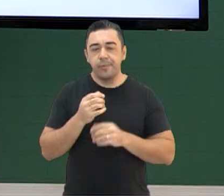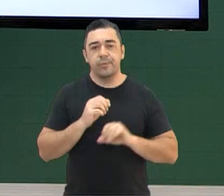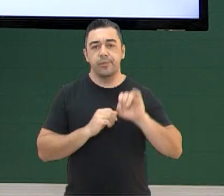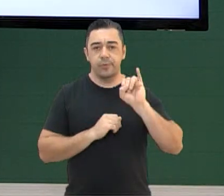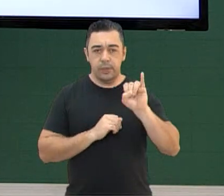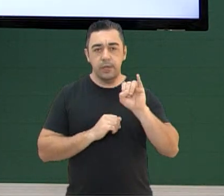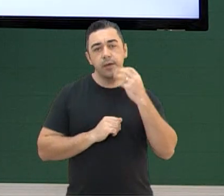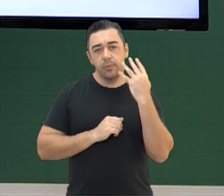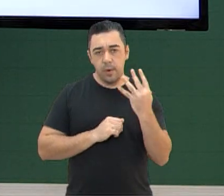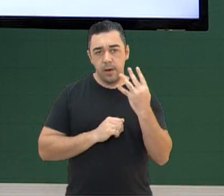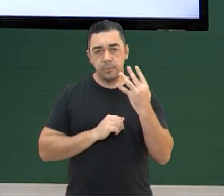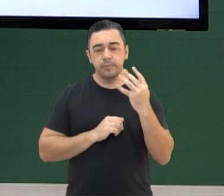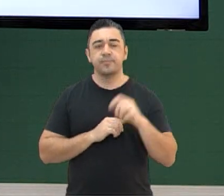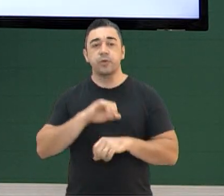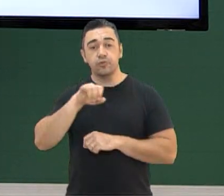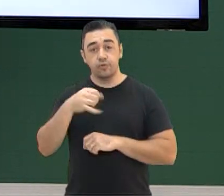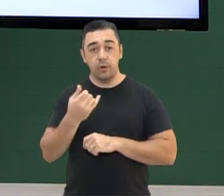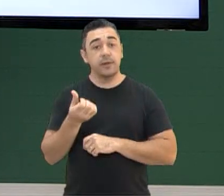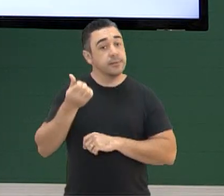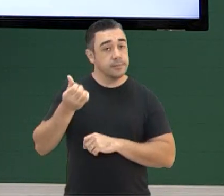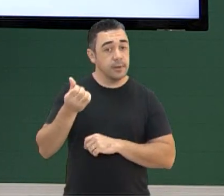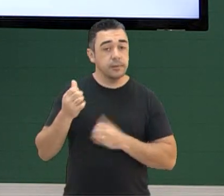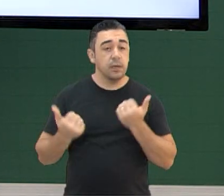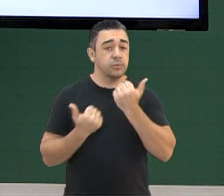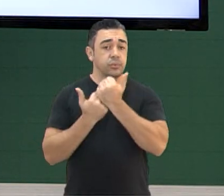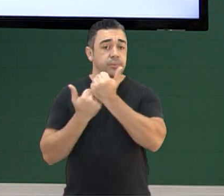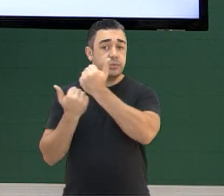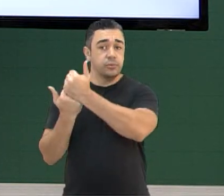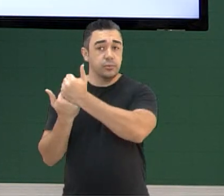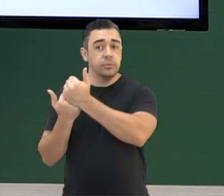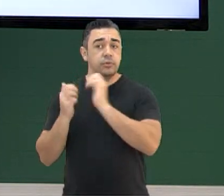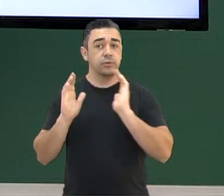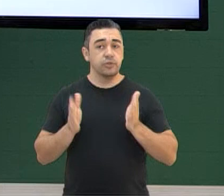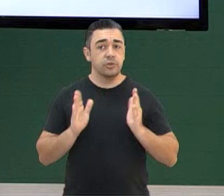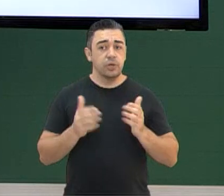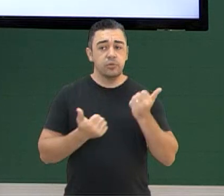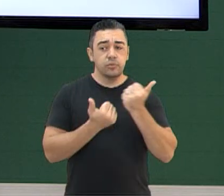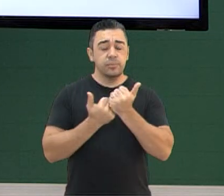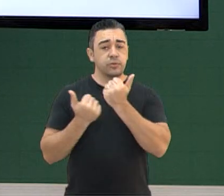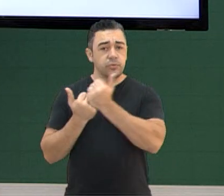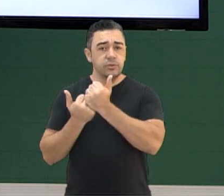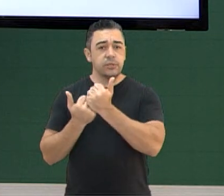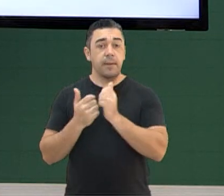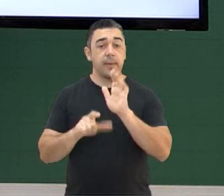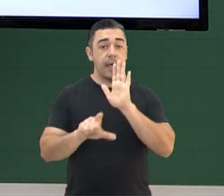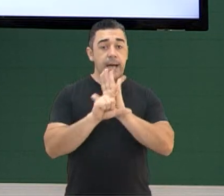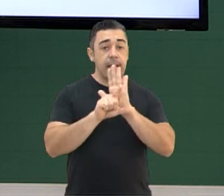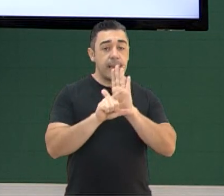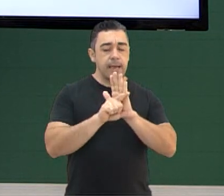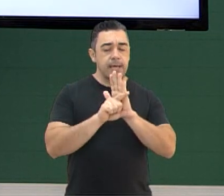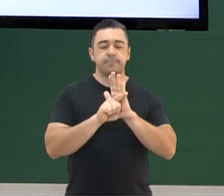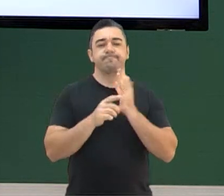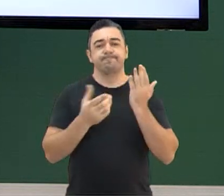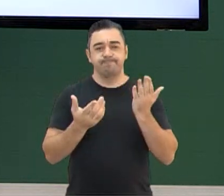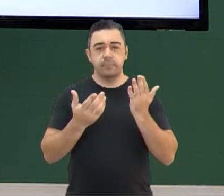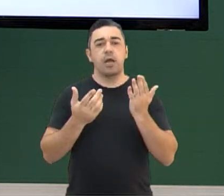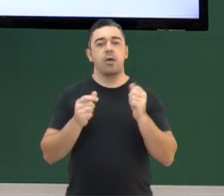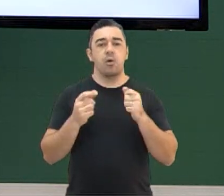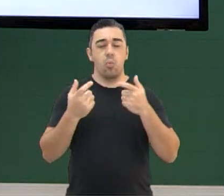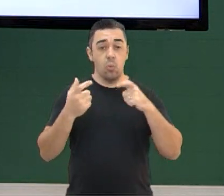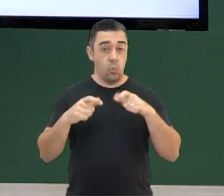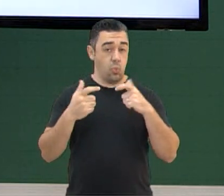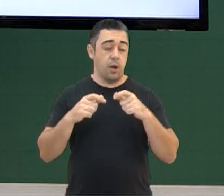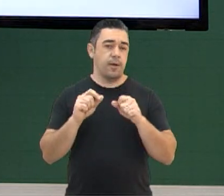I? Vale 4. E quanto que vale o J? Vale 6. Então, eu fui lá e substituí na minha lei de formação. Então, no lugar